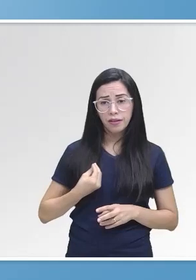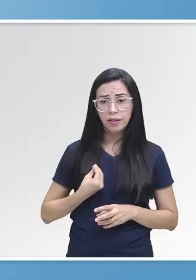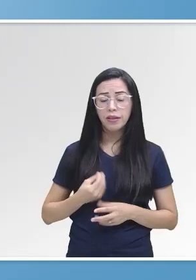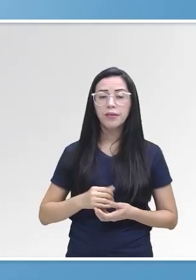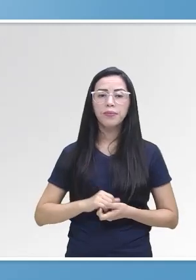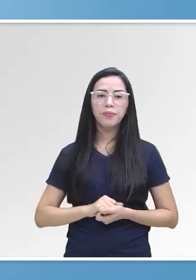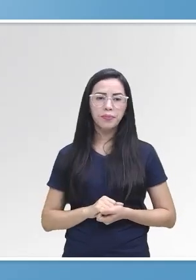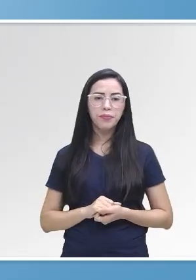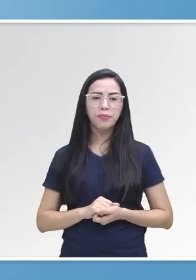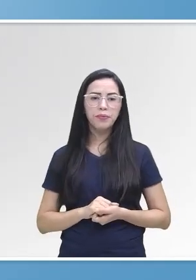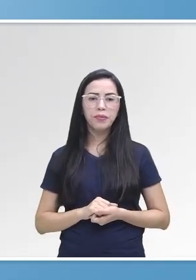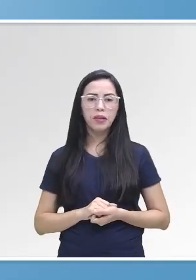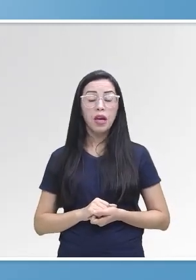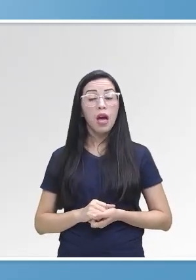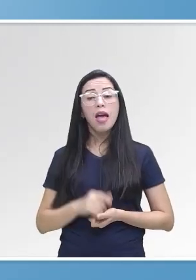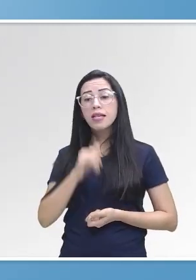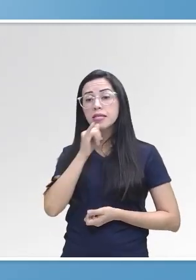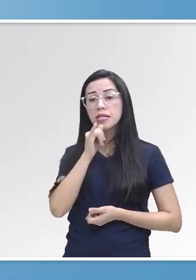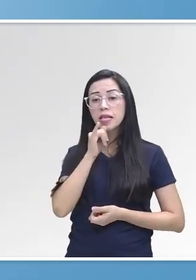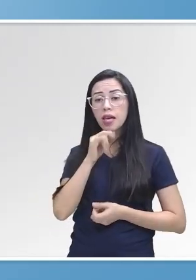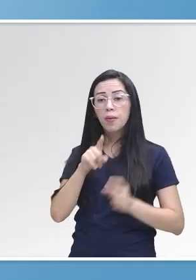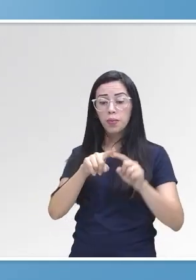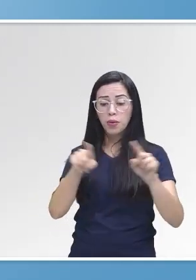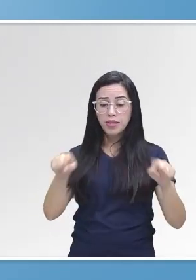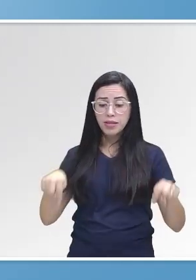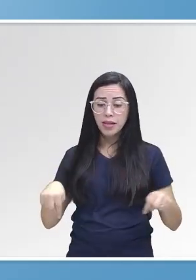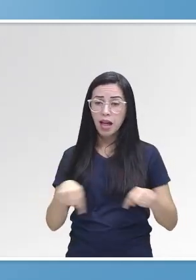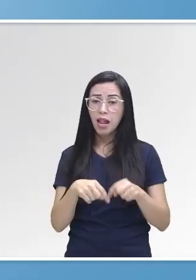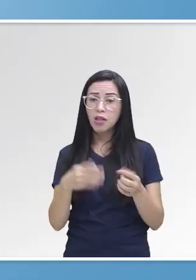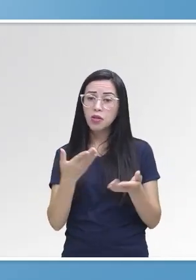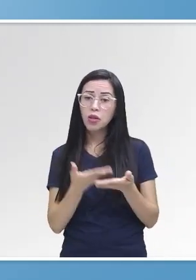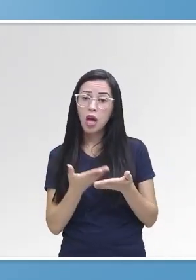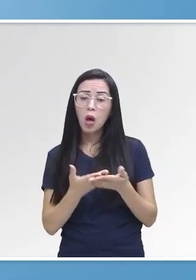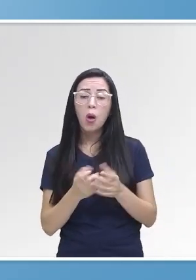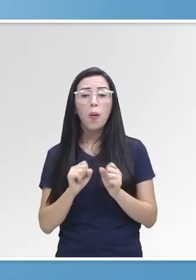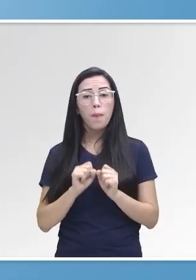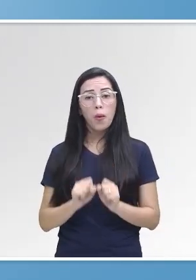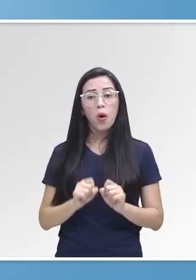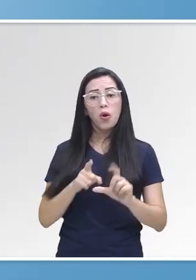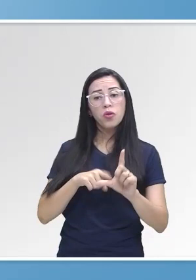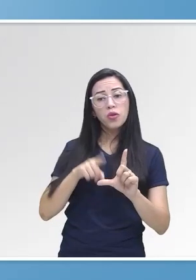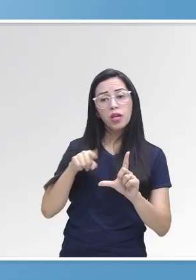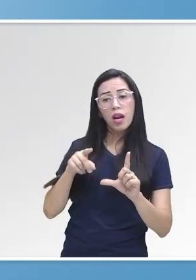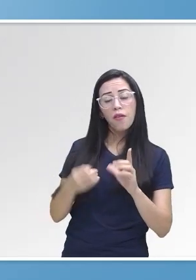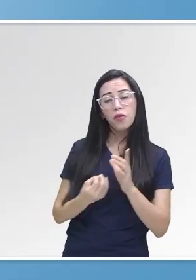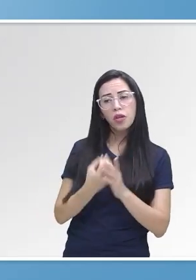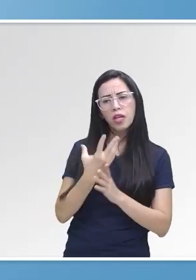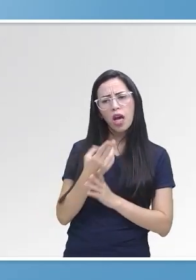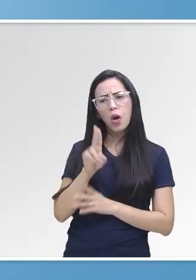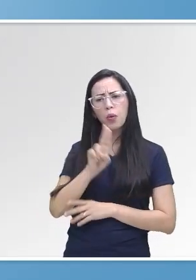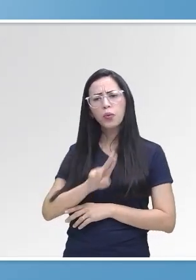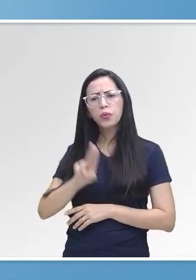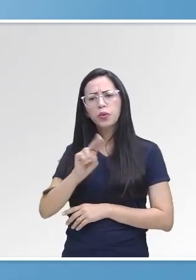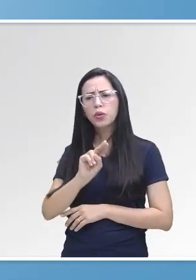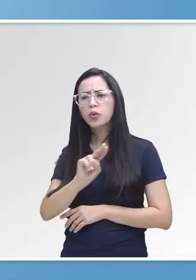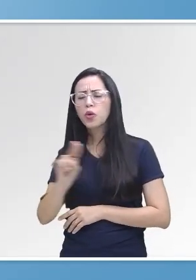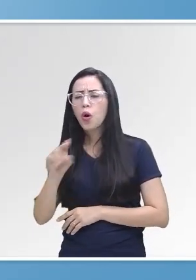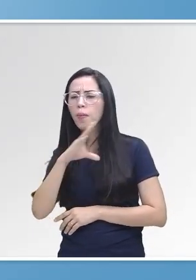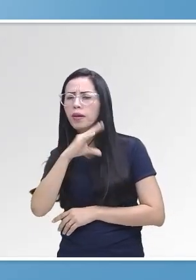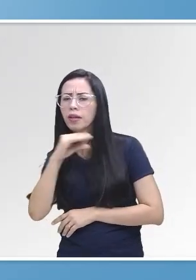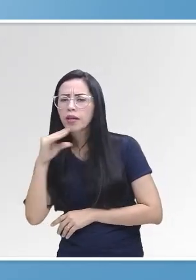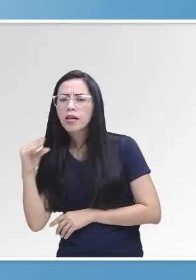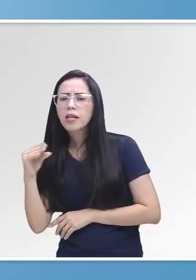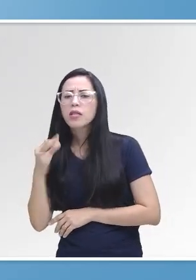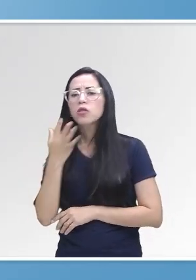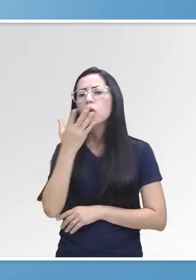nós podemos representar com a letra do nome da criança com a cor do cabelo quantidade de